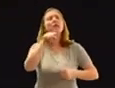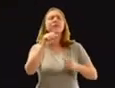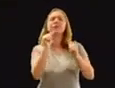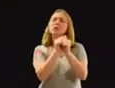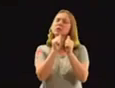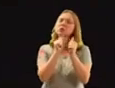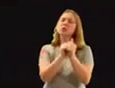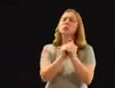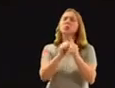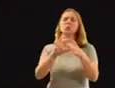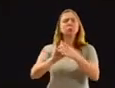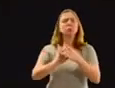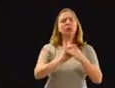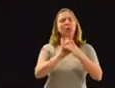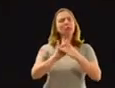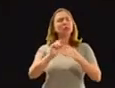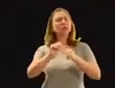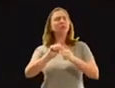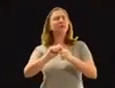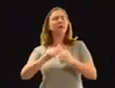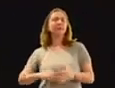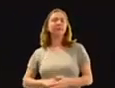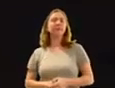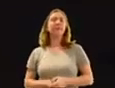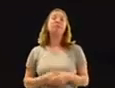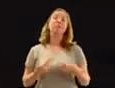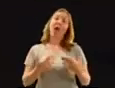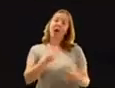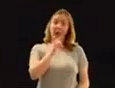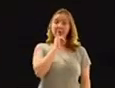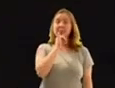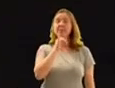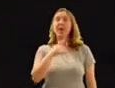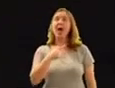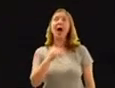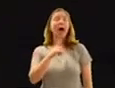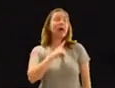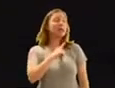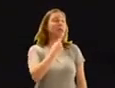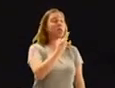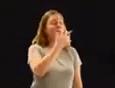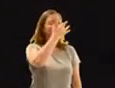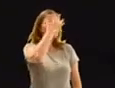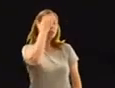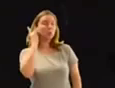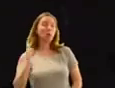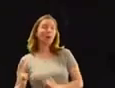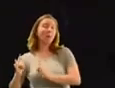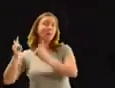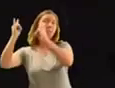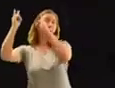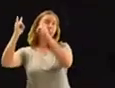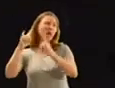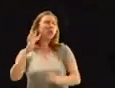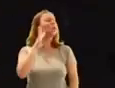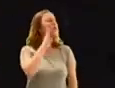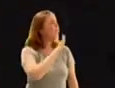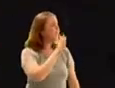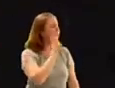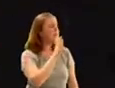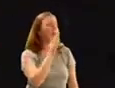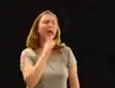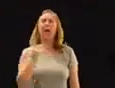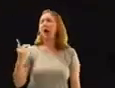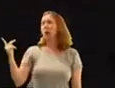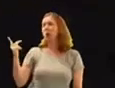pessoa lá no prédio, ela é muito legal, a gente tem esse contato direto, a gente tem ido para a piscina do prédio junto, e a gente fica lá. Calma